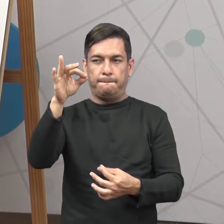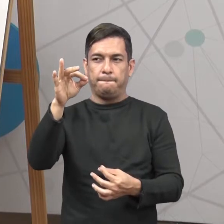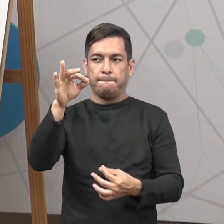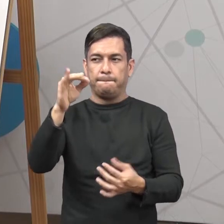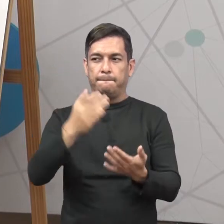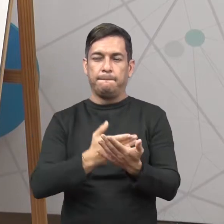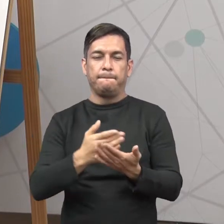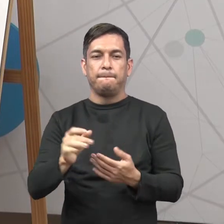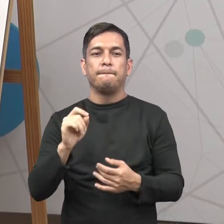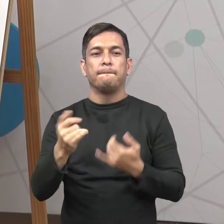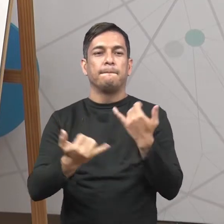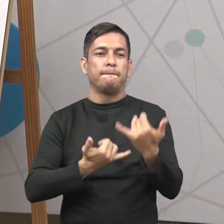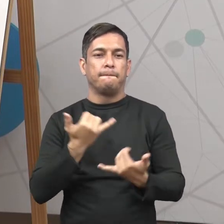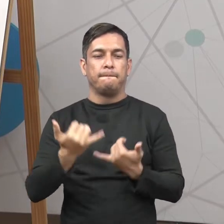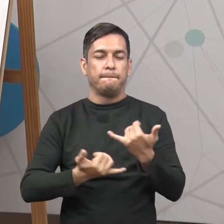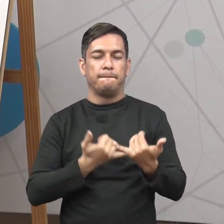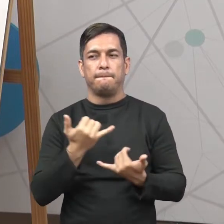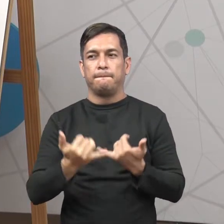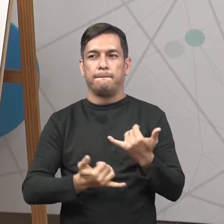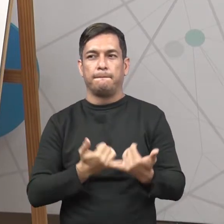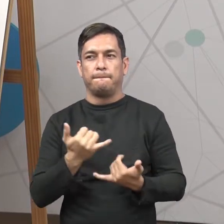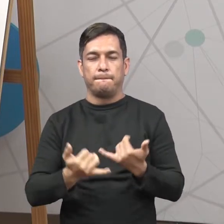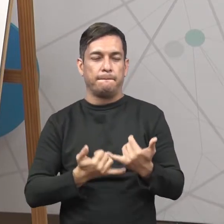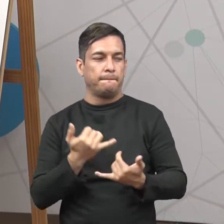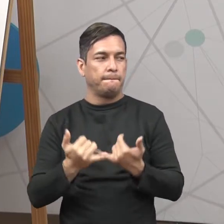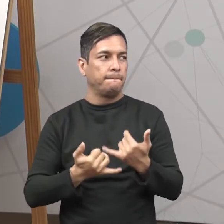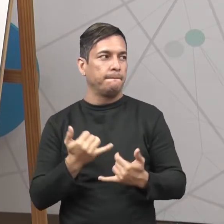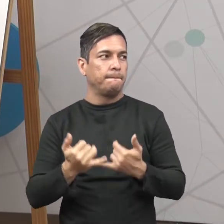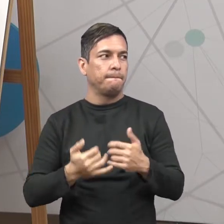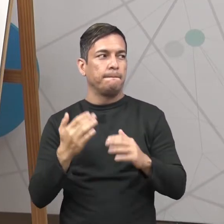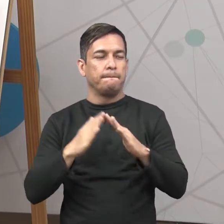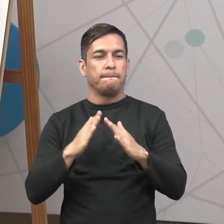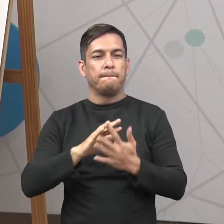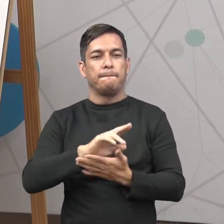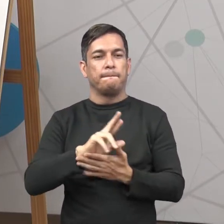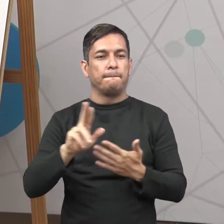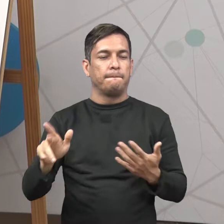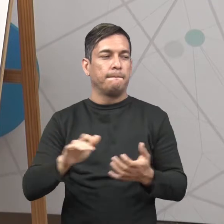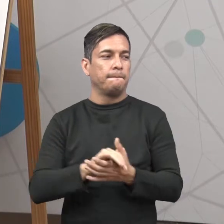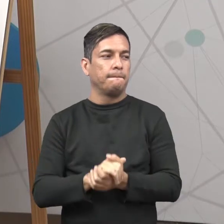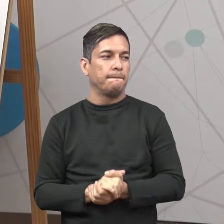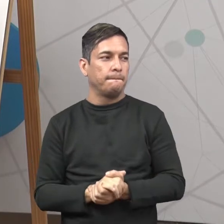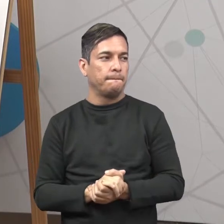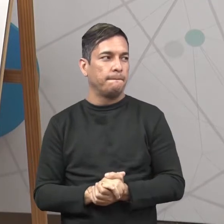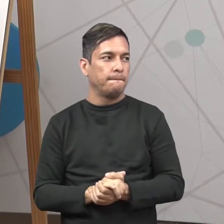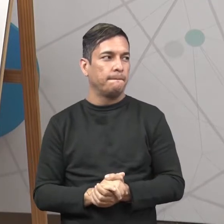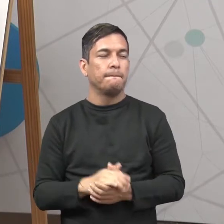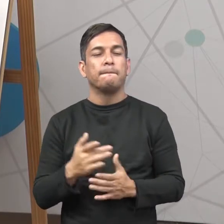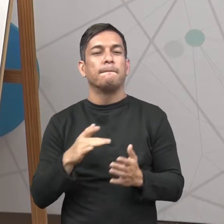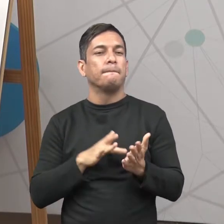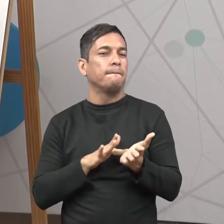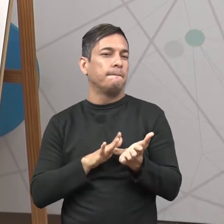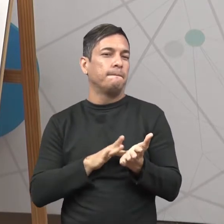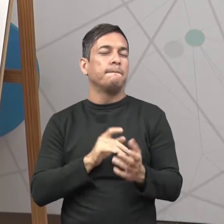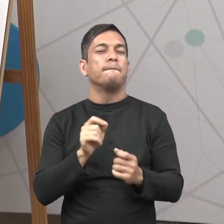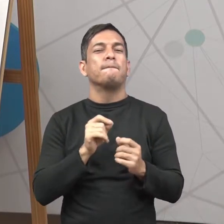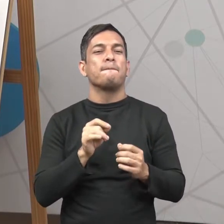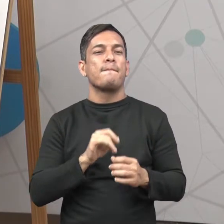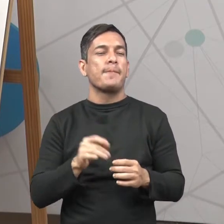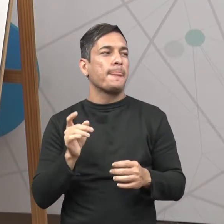e começou a brincar na sua casa de várias formas. Ela fingia que o barbante